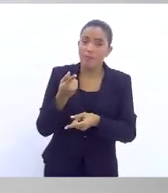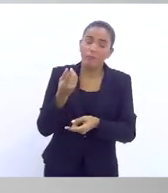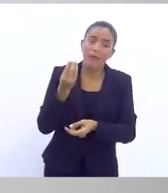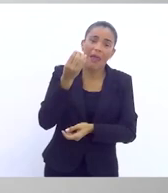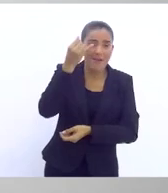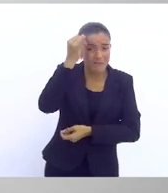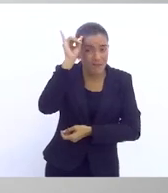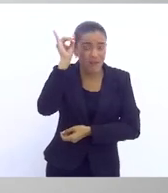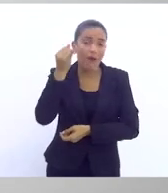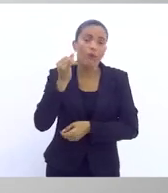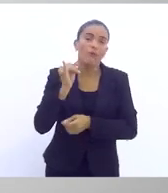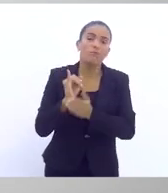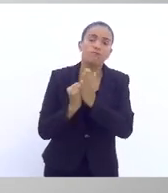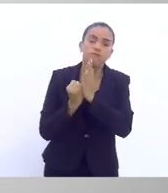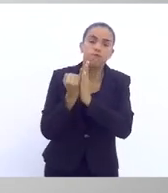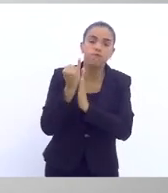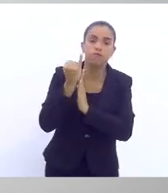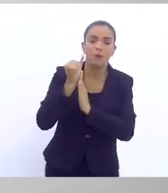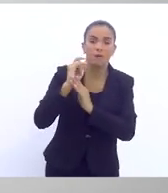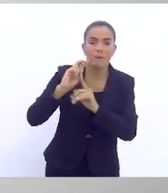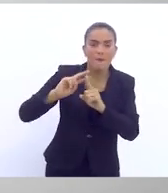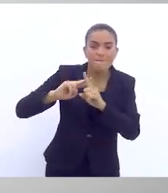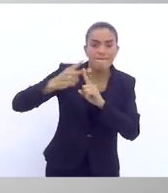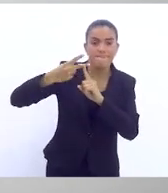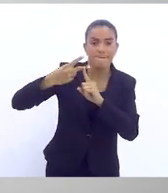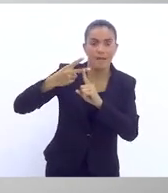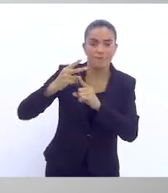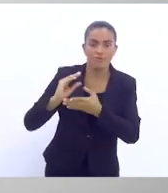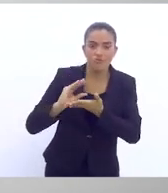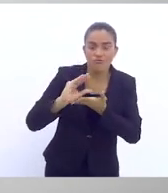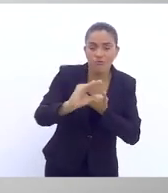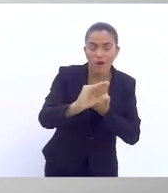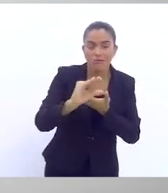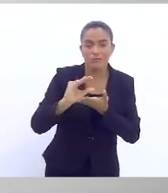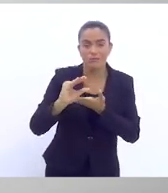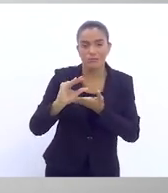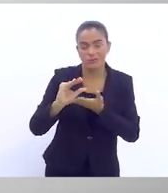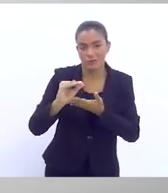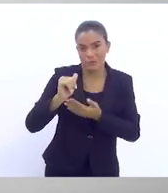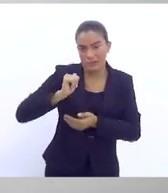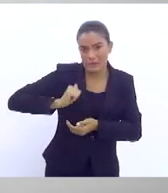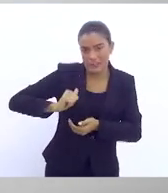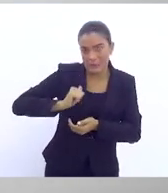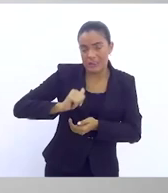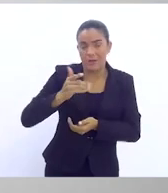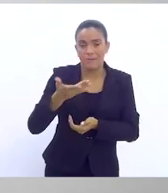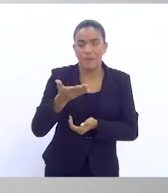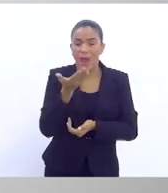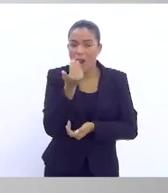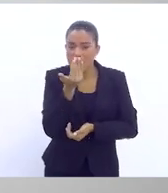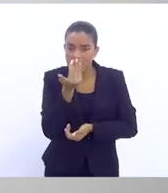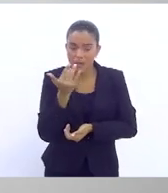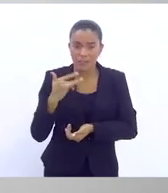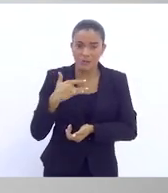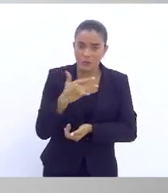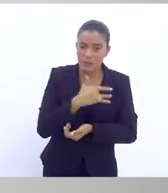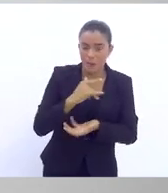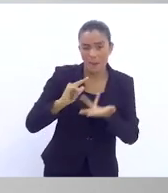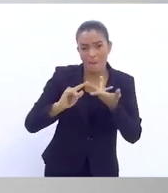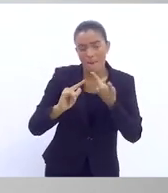permitir uma reajuste dos auxílios por mais precários que seja alimentação saúde